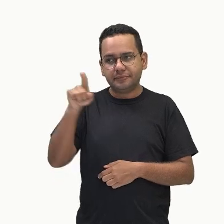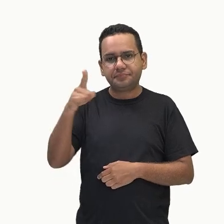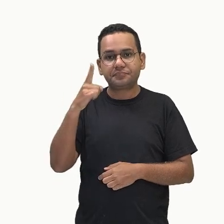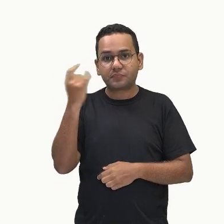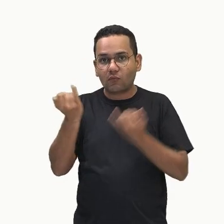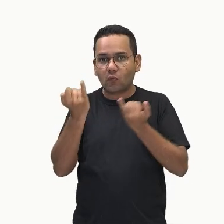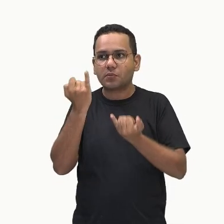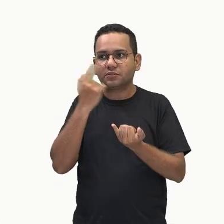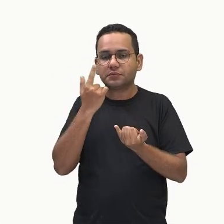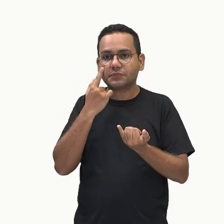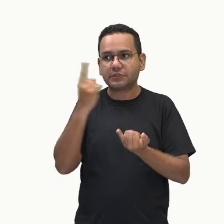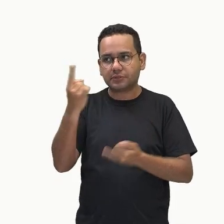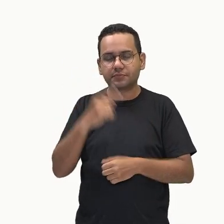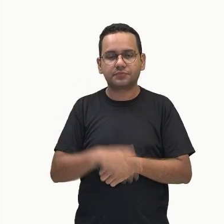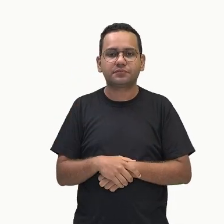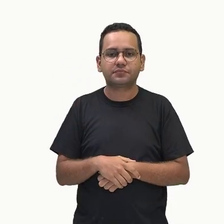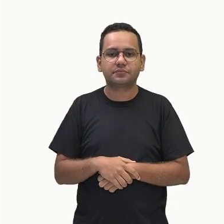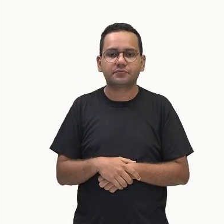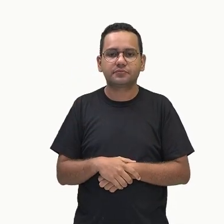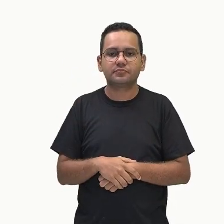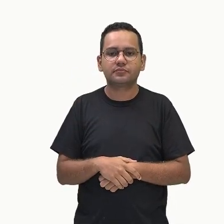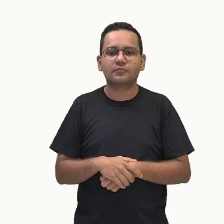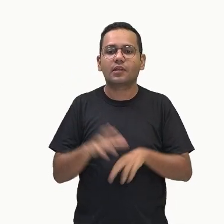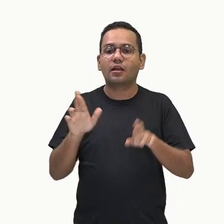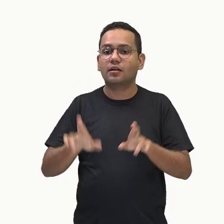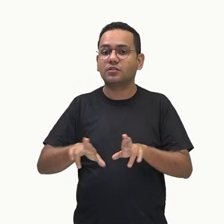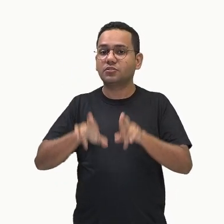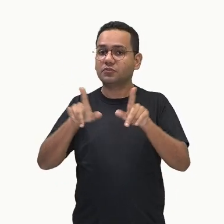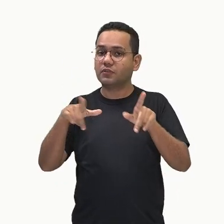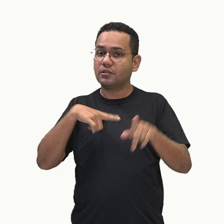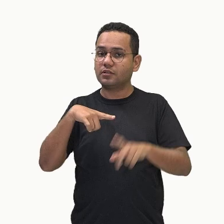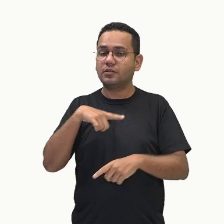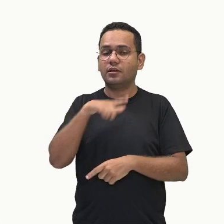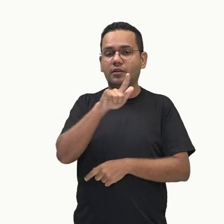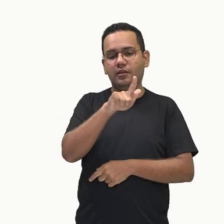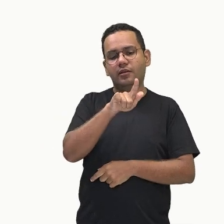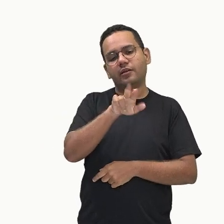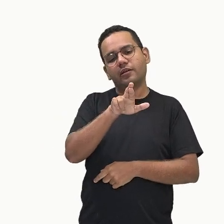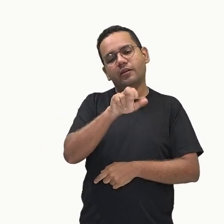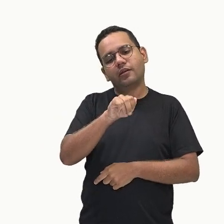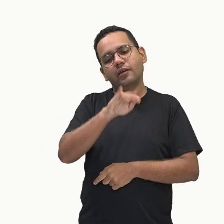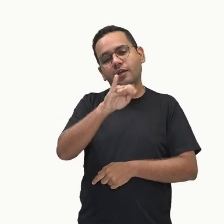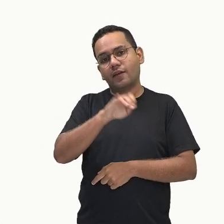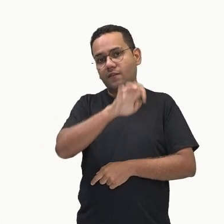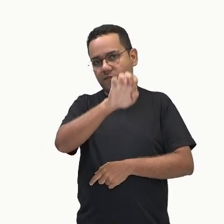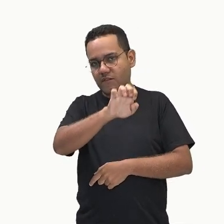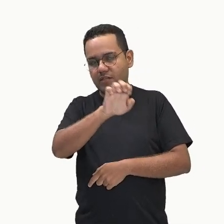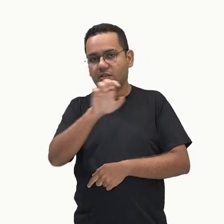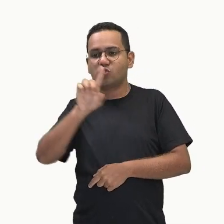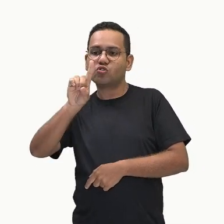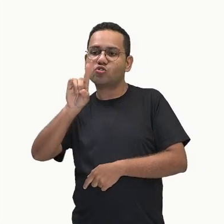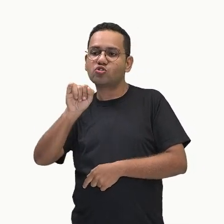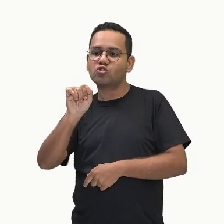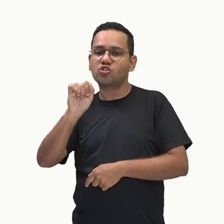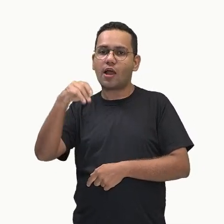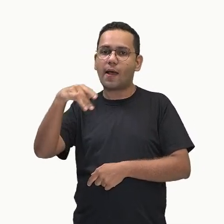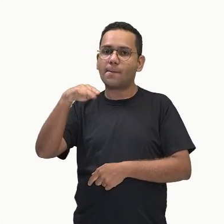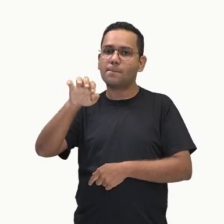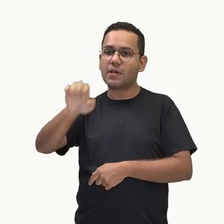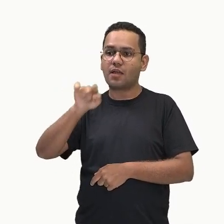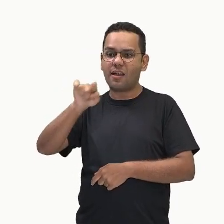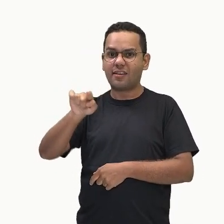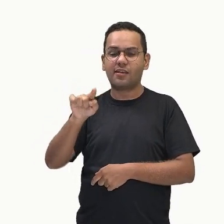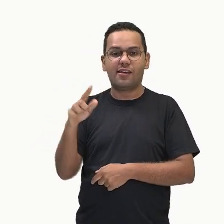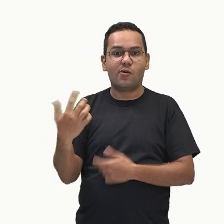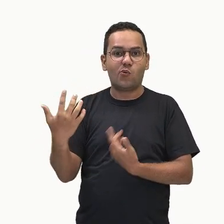A diferença entre o grafite e o diamante, que é algo extremamente caro e precioso, é a